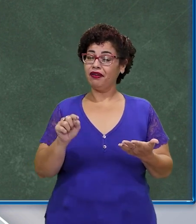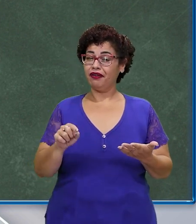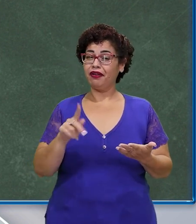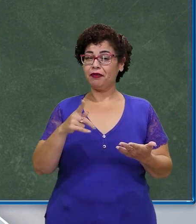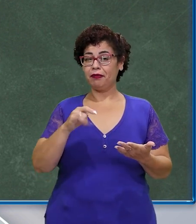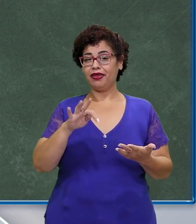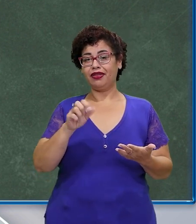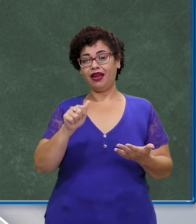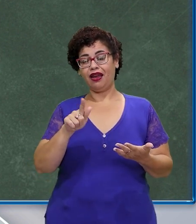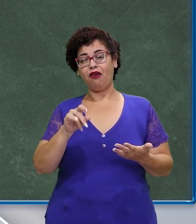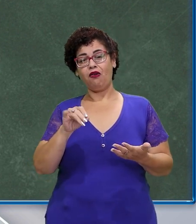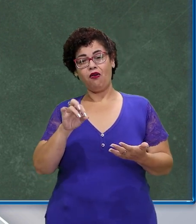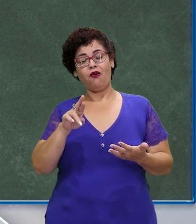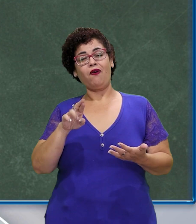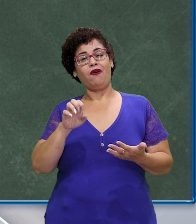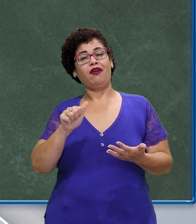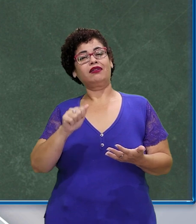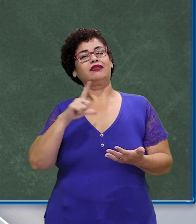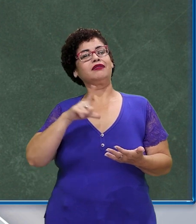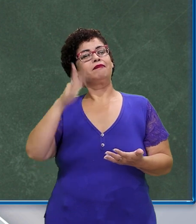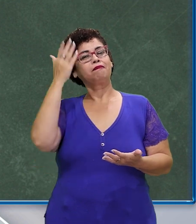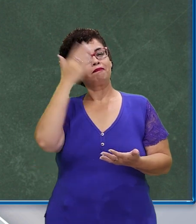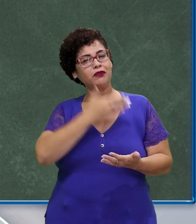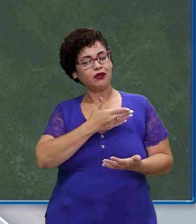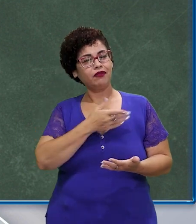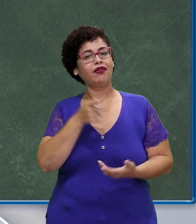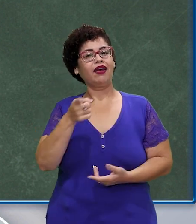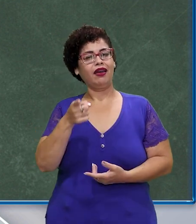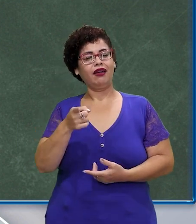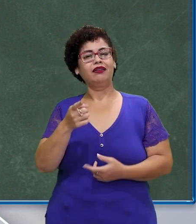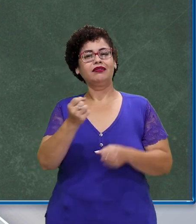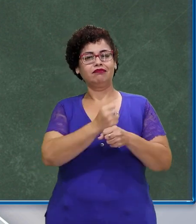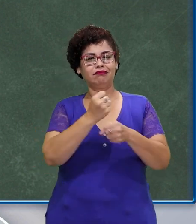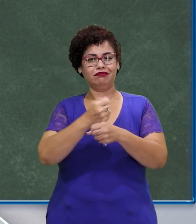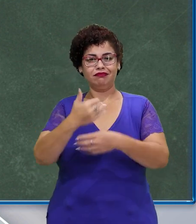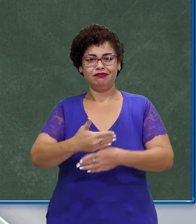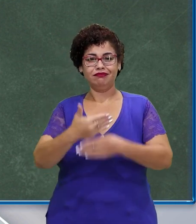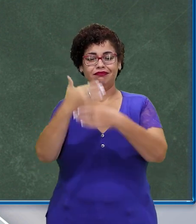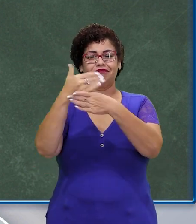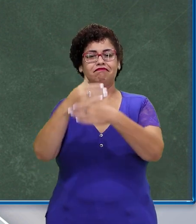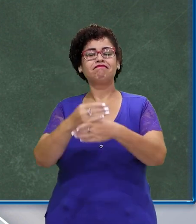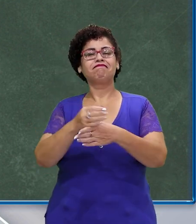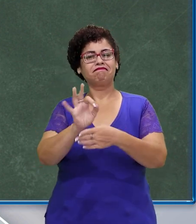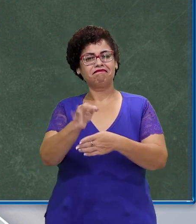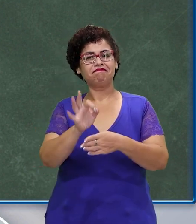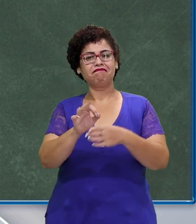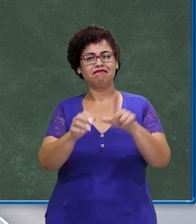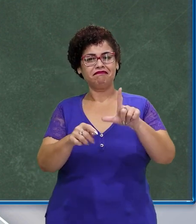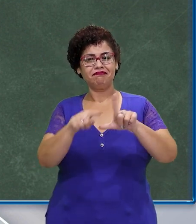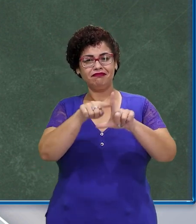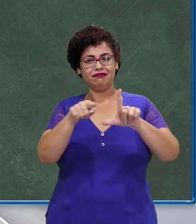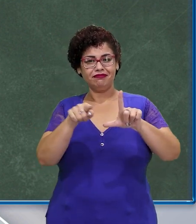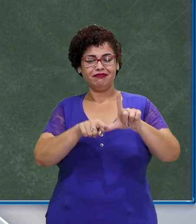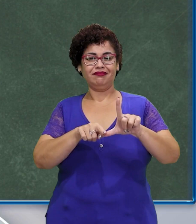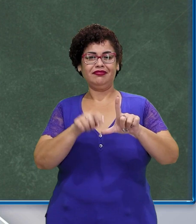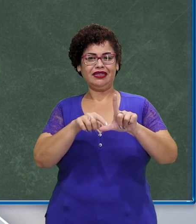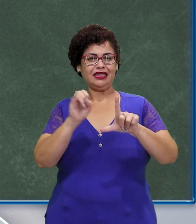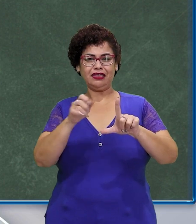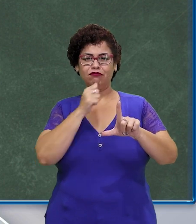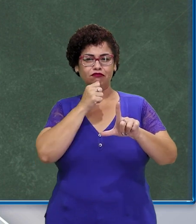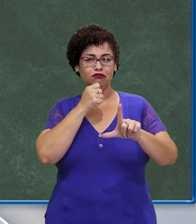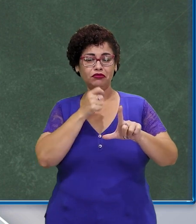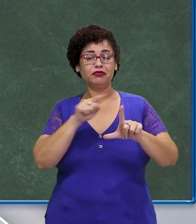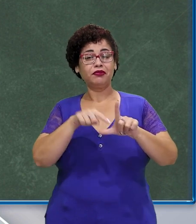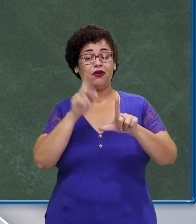Pitágoras prova que, mostra que essas paredes são perpendiculares. Se eu tiver o esquadro, ele vem e encaixa aqui,